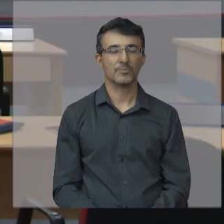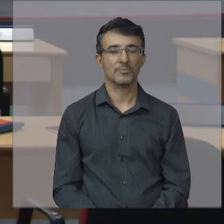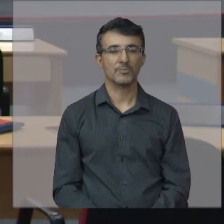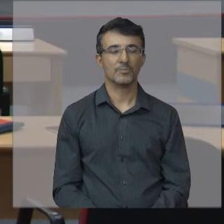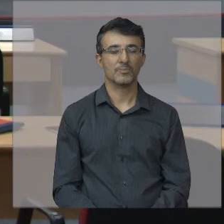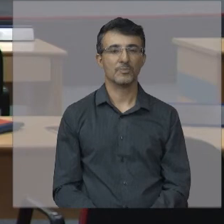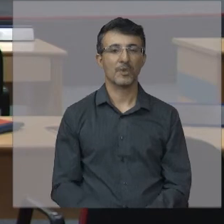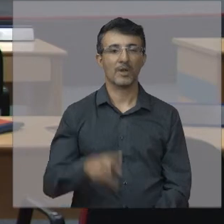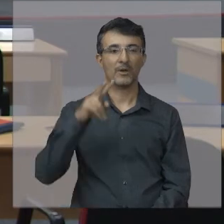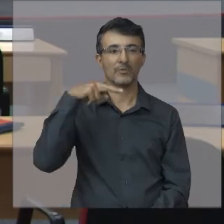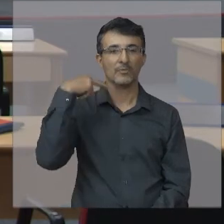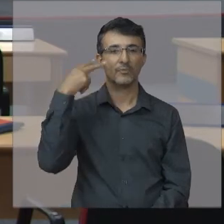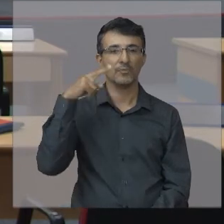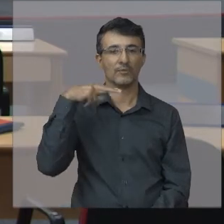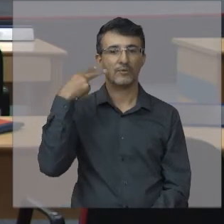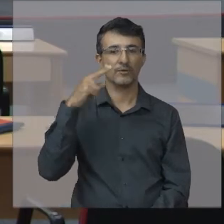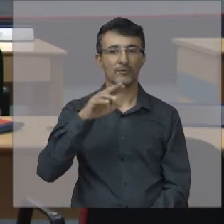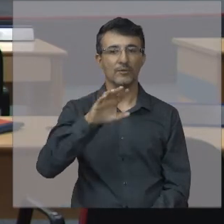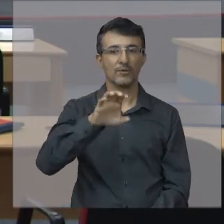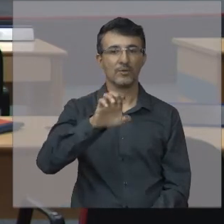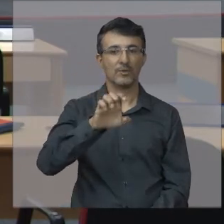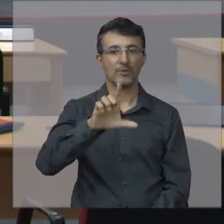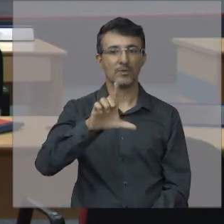Vereador Dr. Elton.